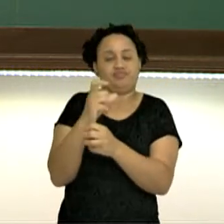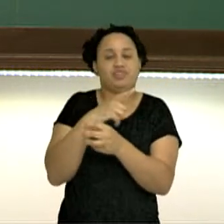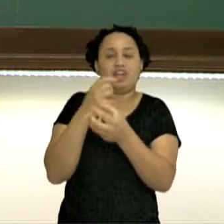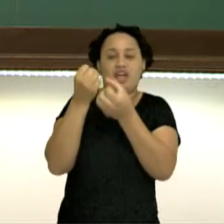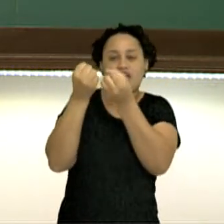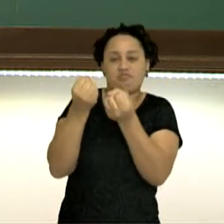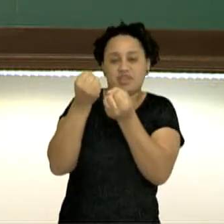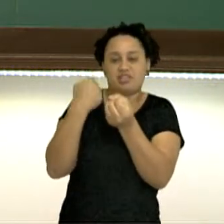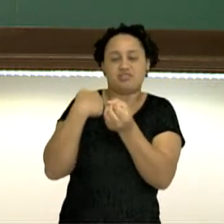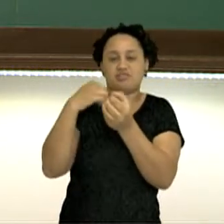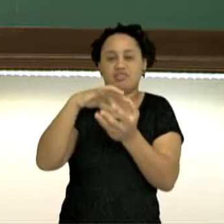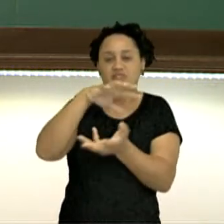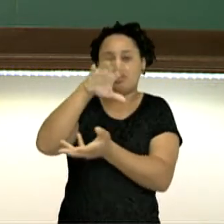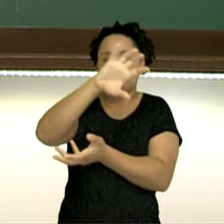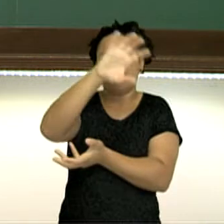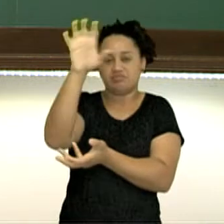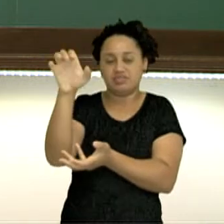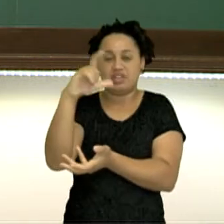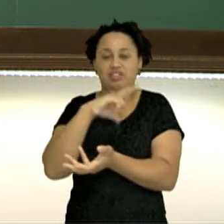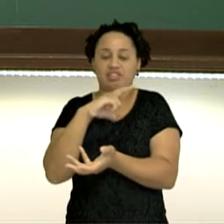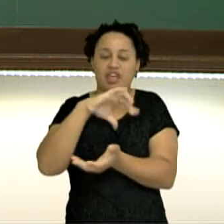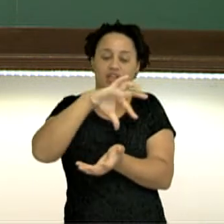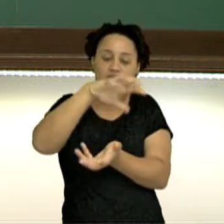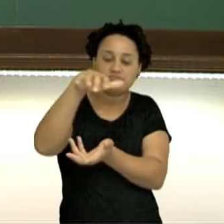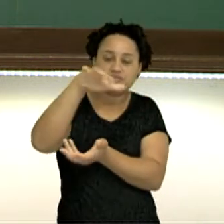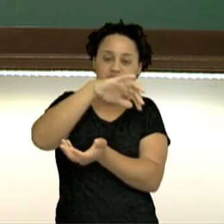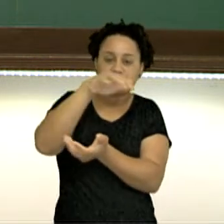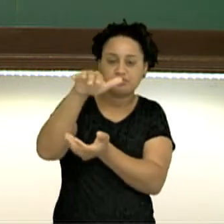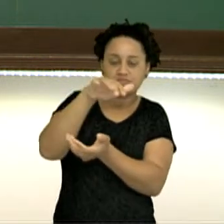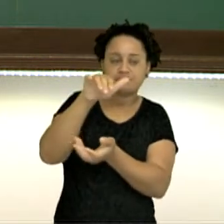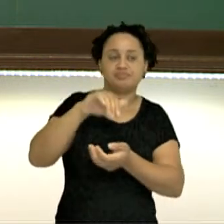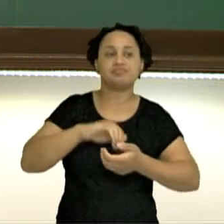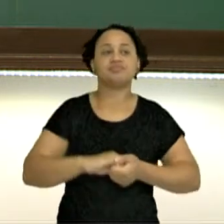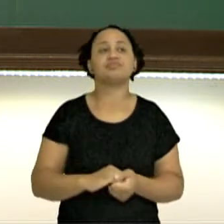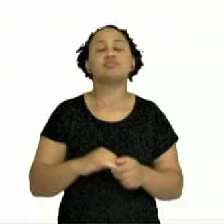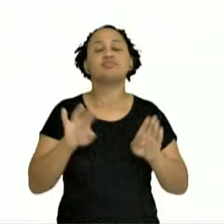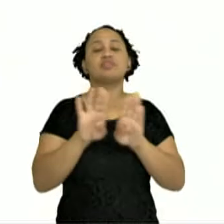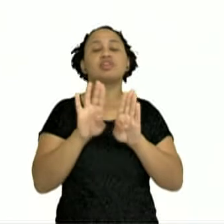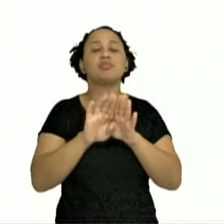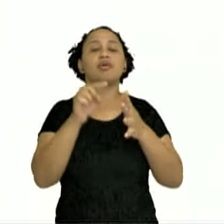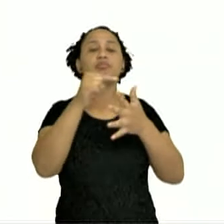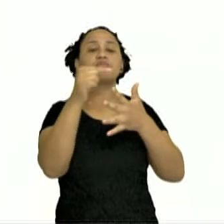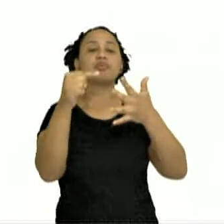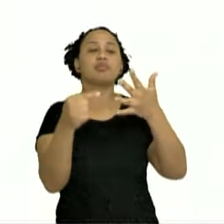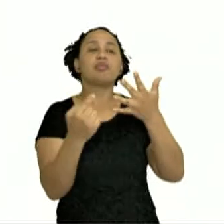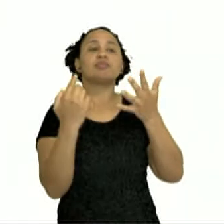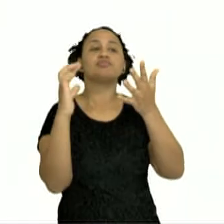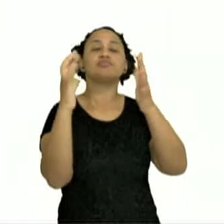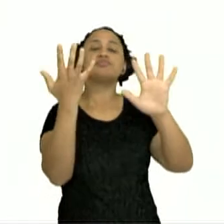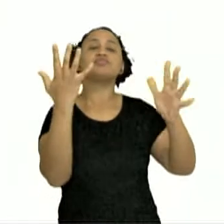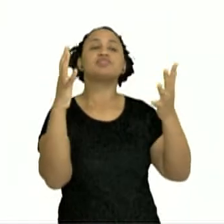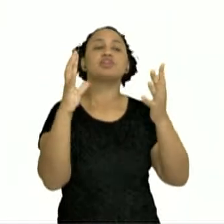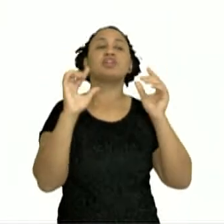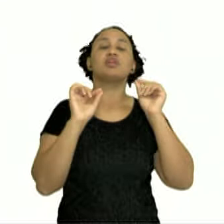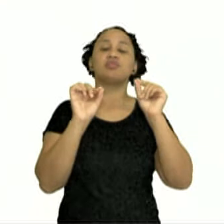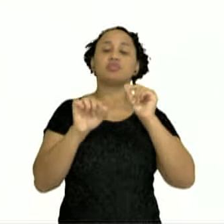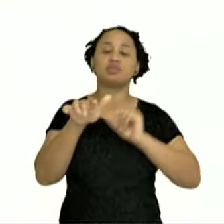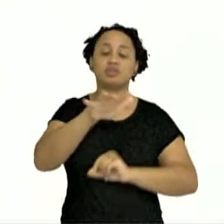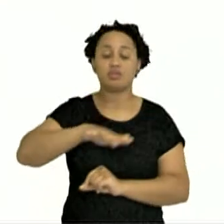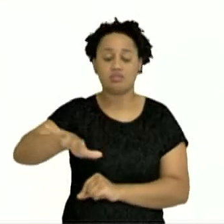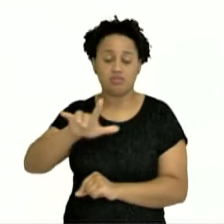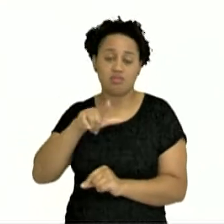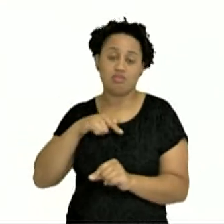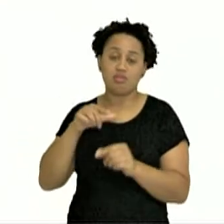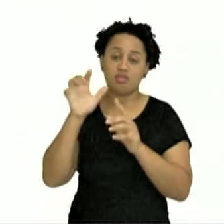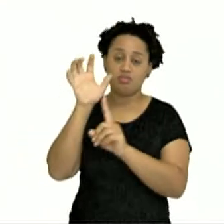que a atmosfera exerce sobre a superfície. E ainda os fatores climáticos, que são condições que